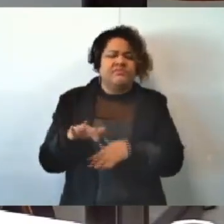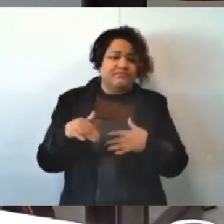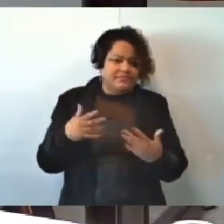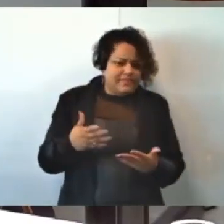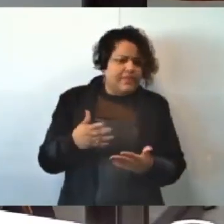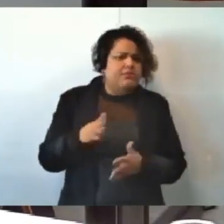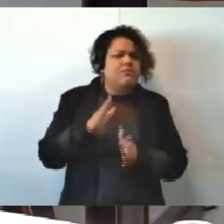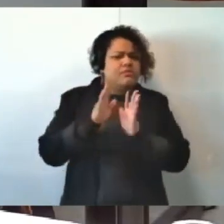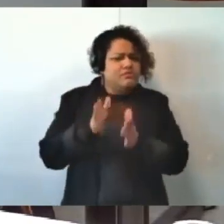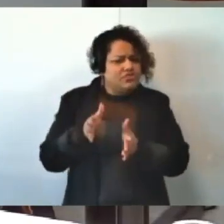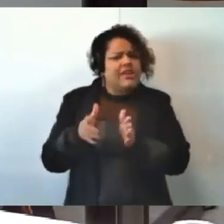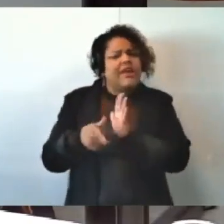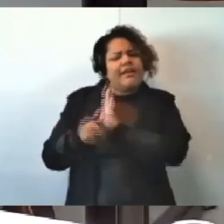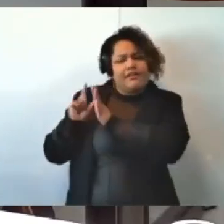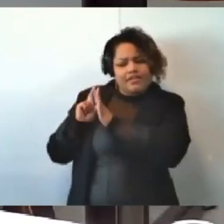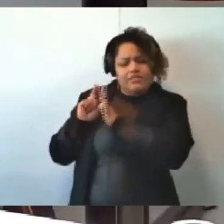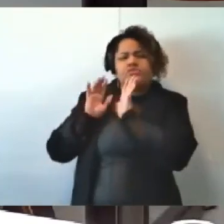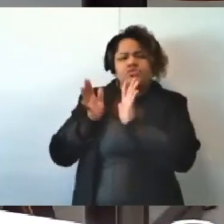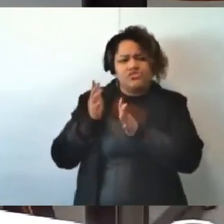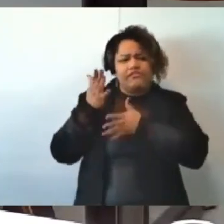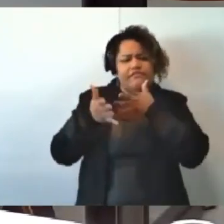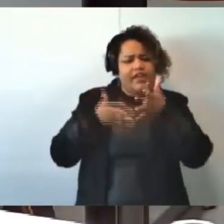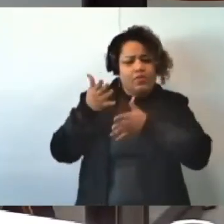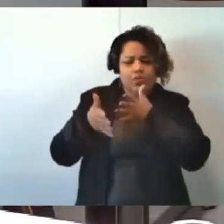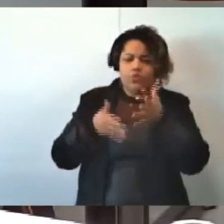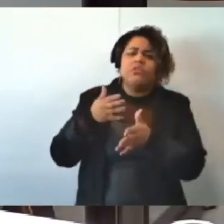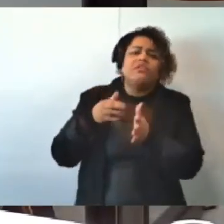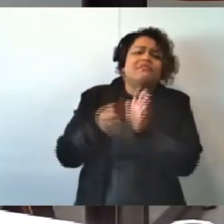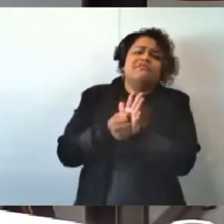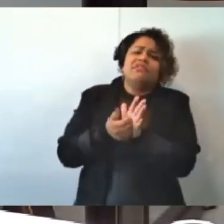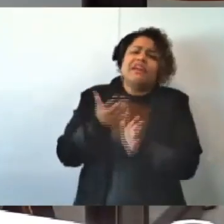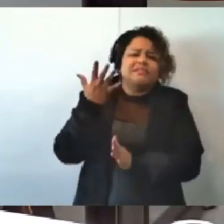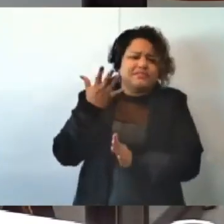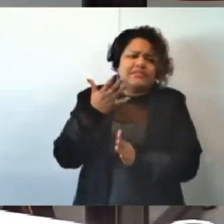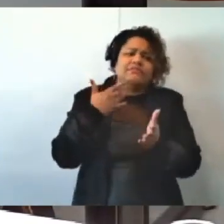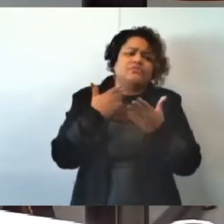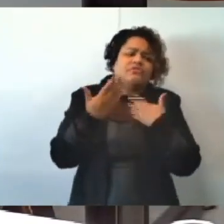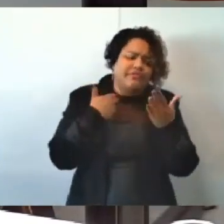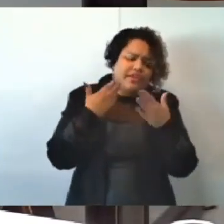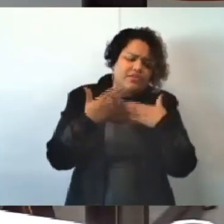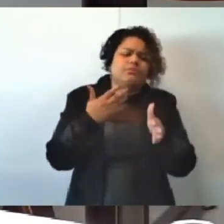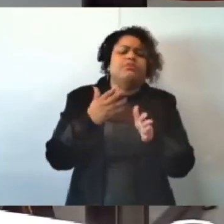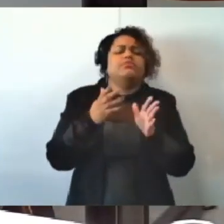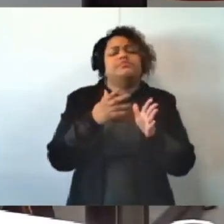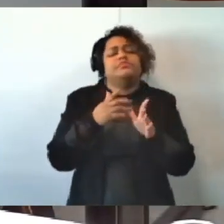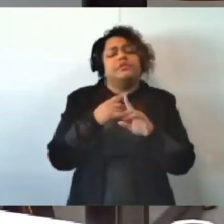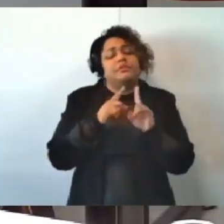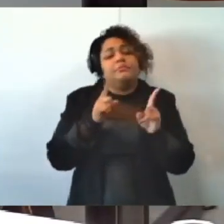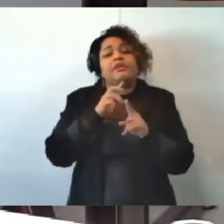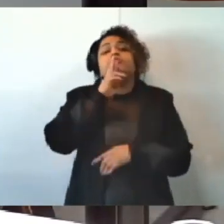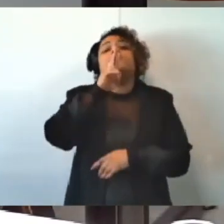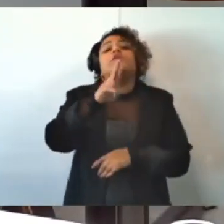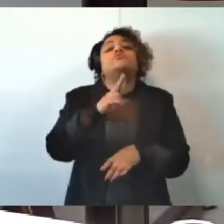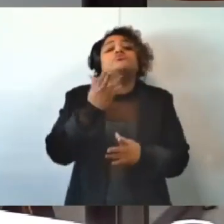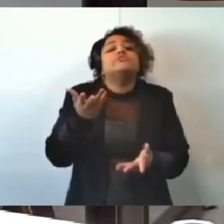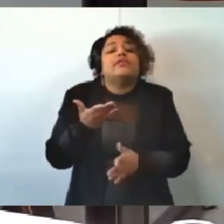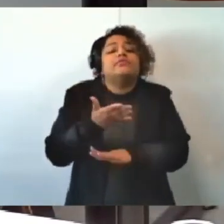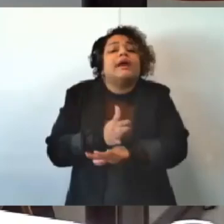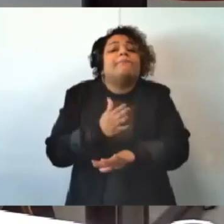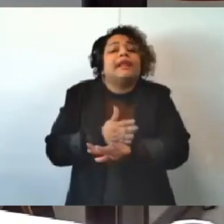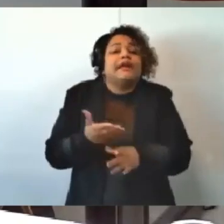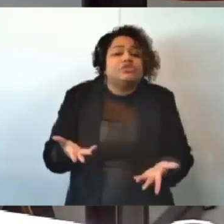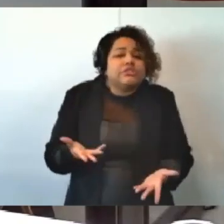outros momentos, a gente coloca o tempo inteiro. A gente conversa, a gente dialoga, mas e resultado prático? O resultado prático não